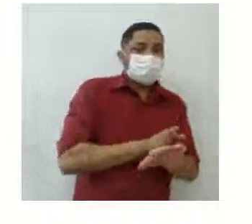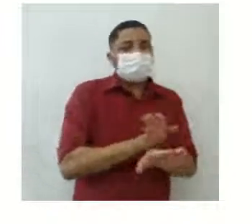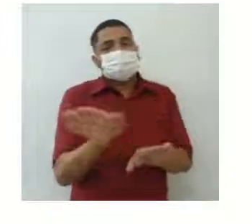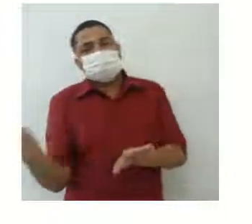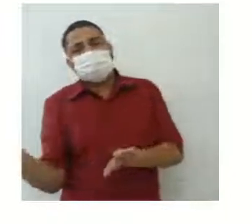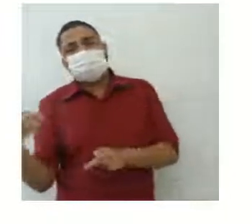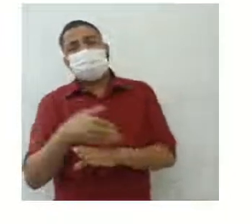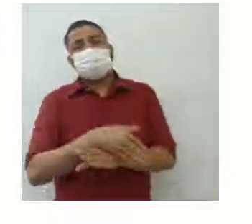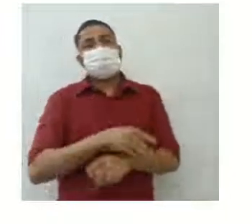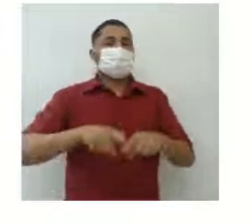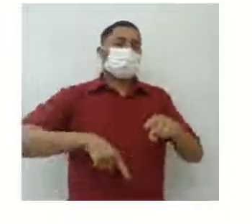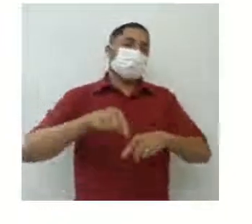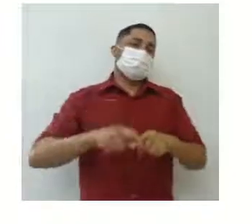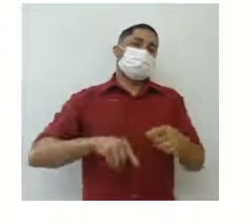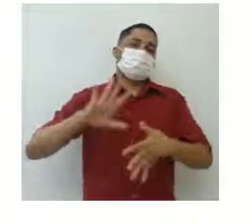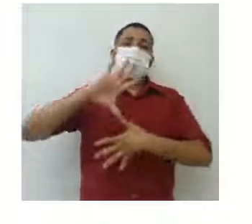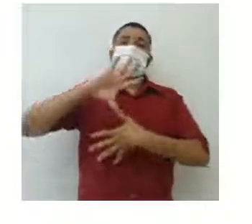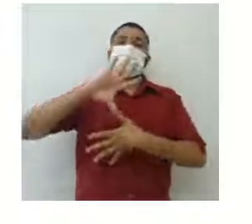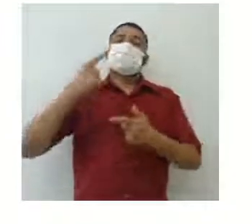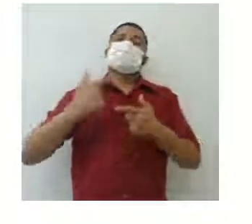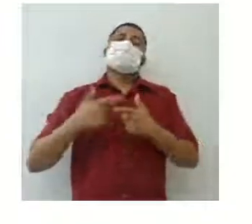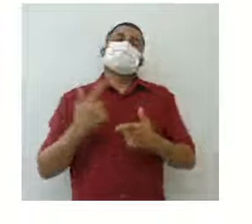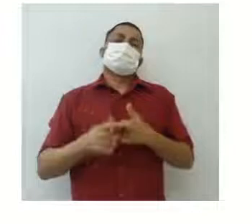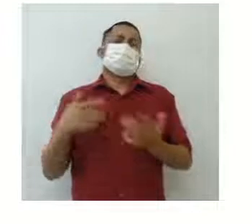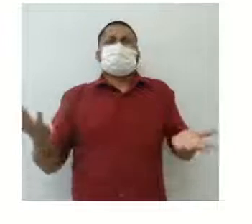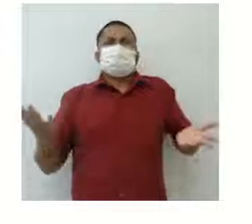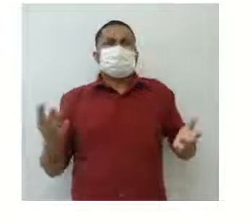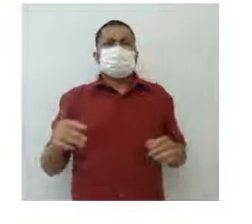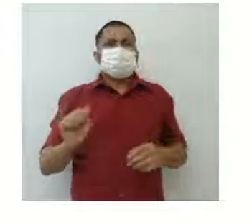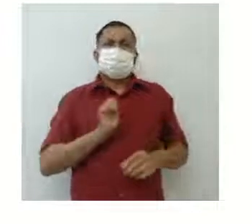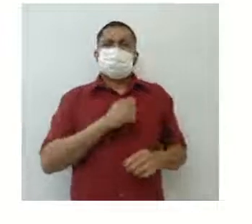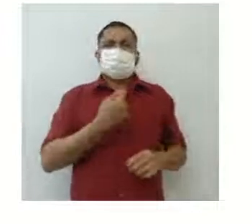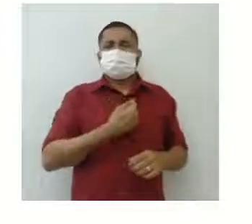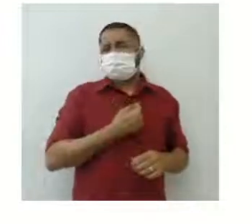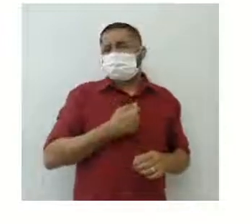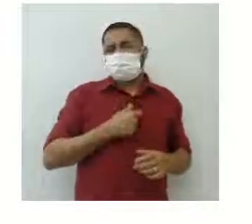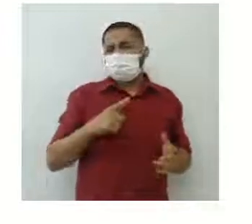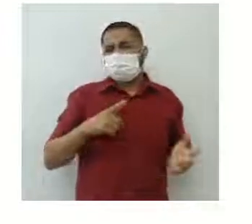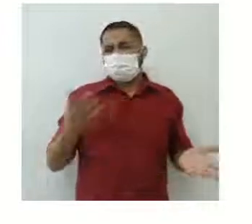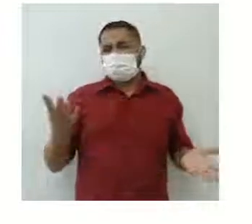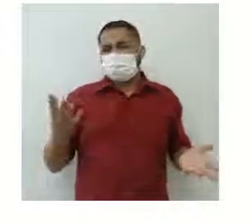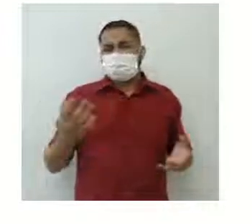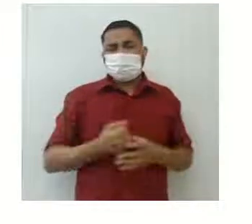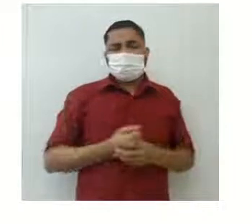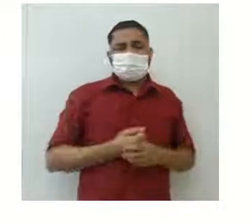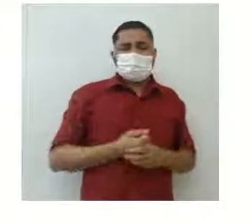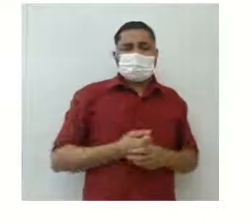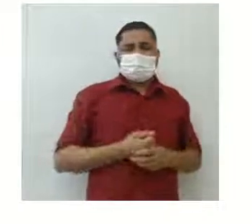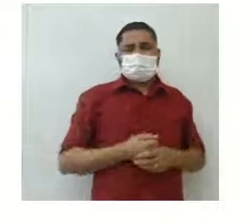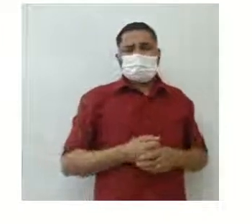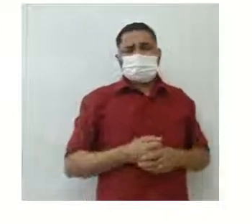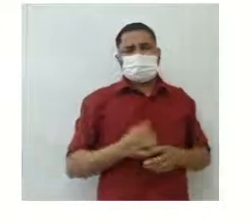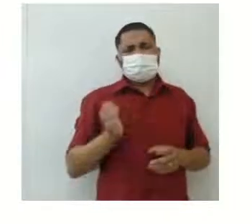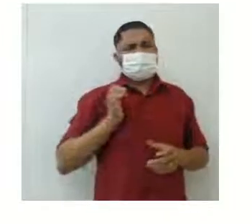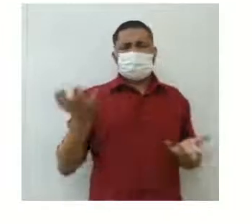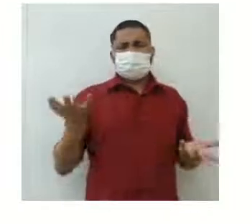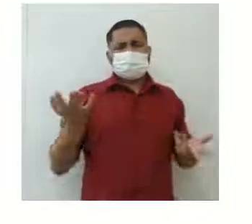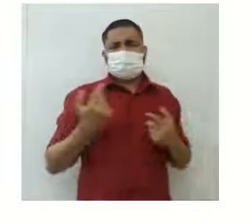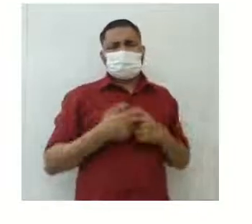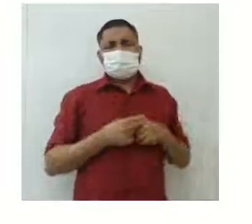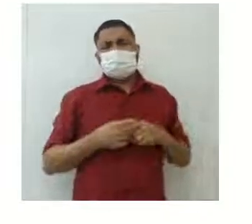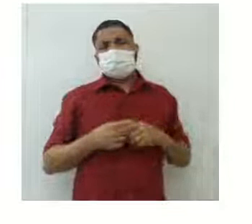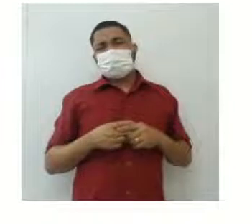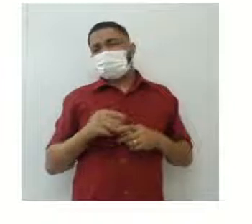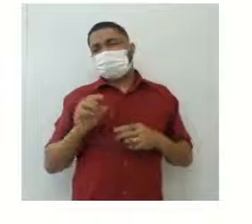de produtos na América. Porque você vai dizer, mas os espanhóis levaram mais sorte, né? Eles simplesmente